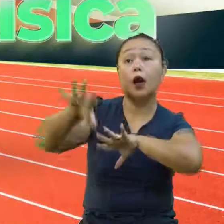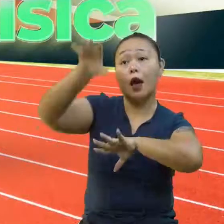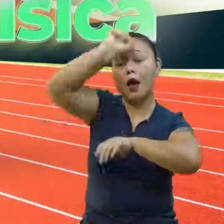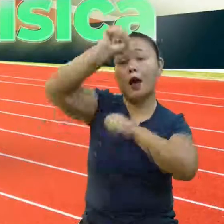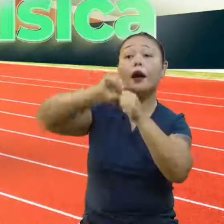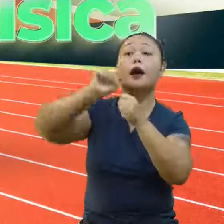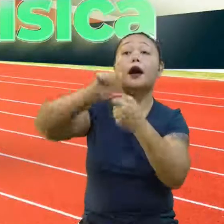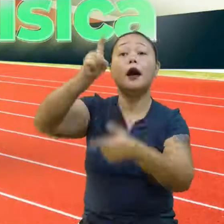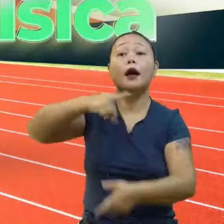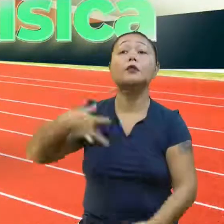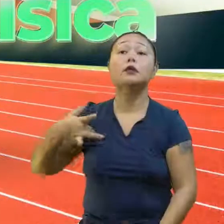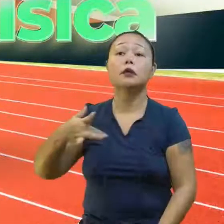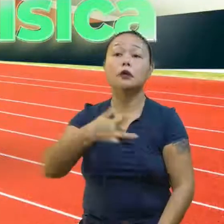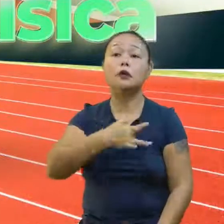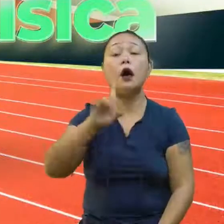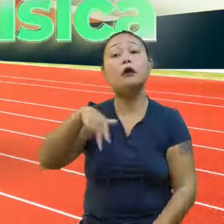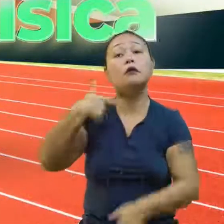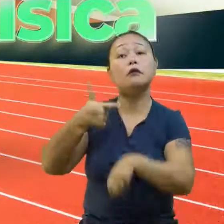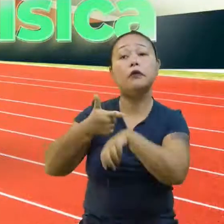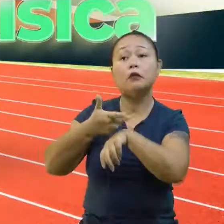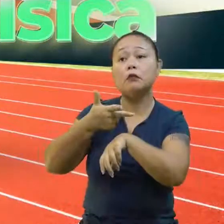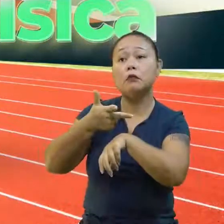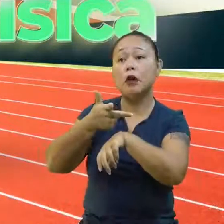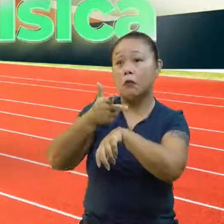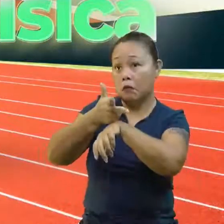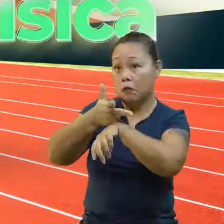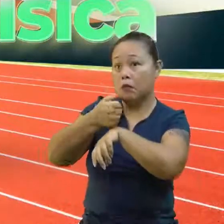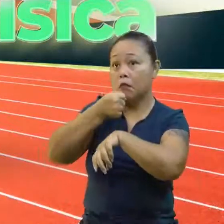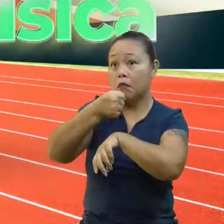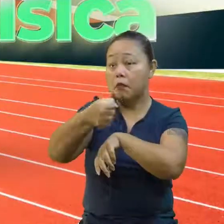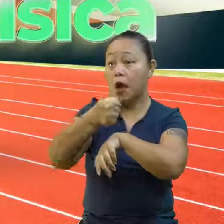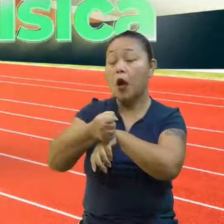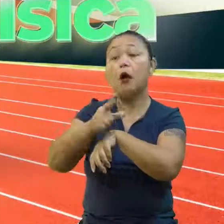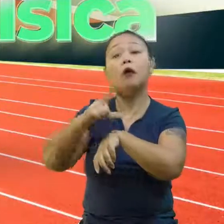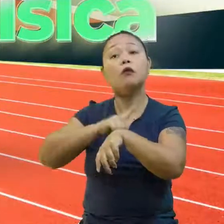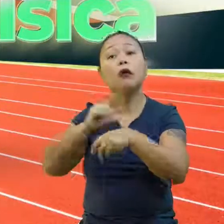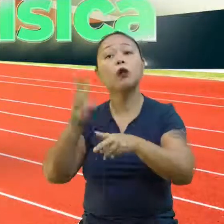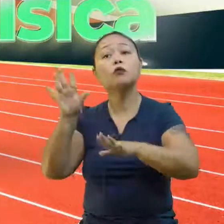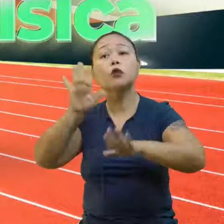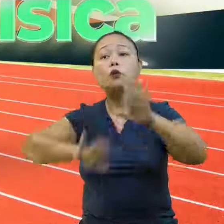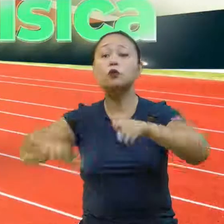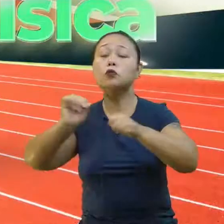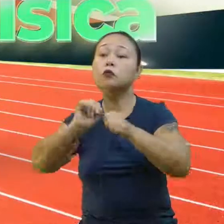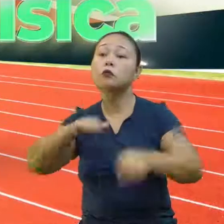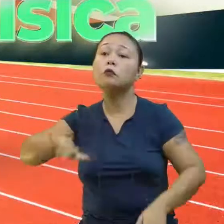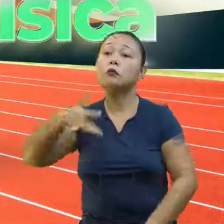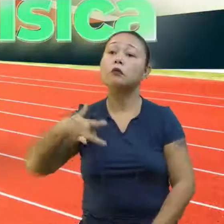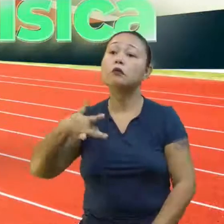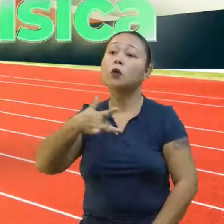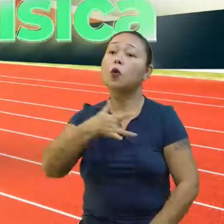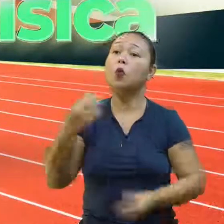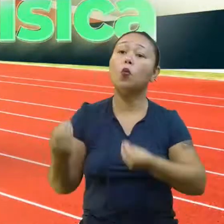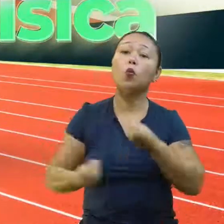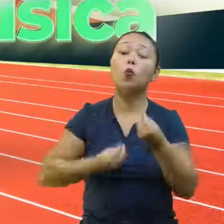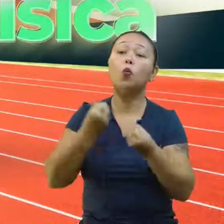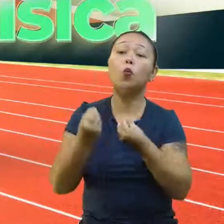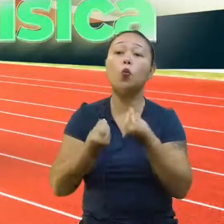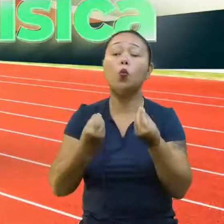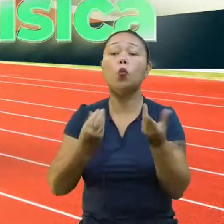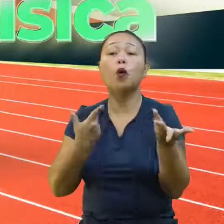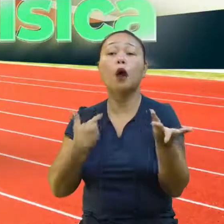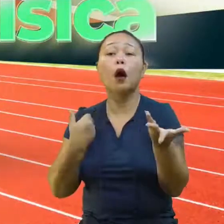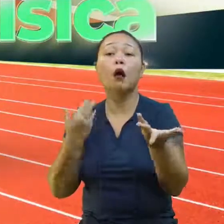uma matéria onde fala exatamente desses cuidados com a saúde. Como que a gente pode cuidar da